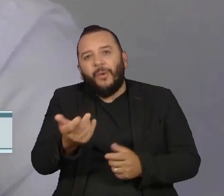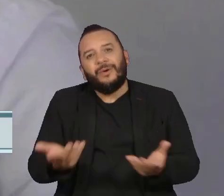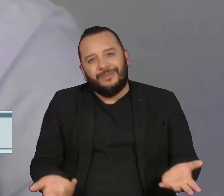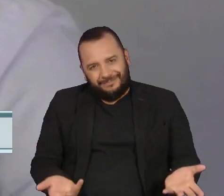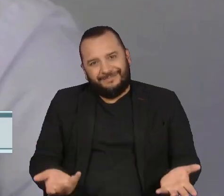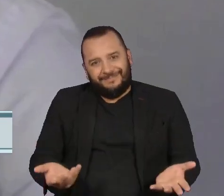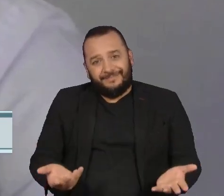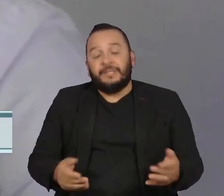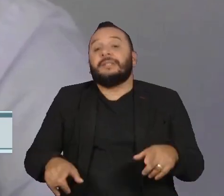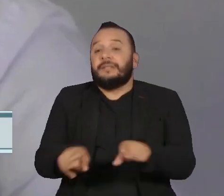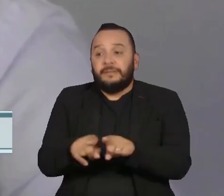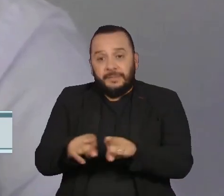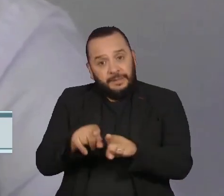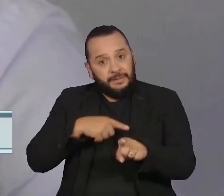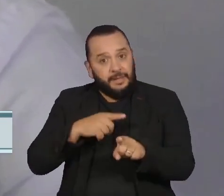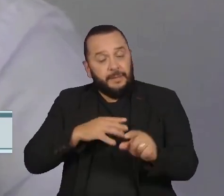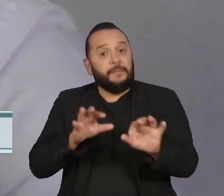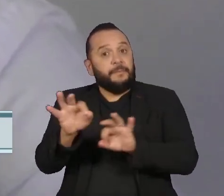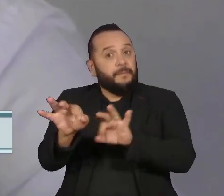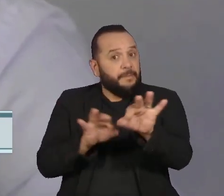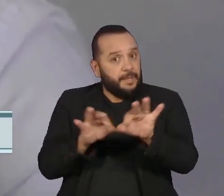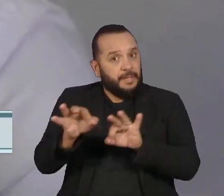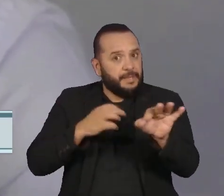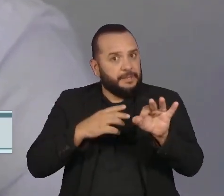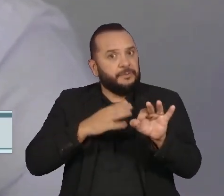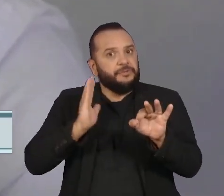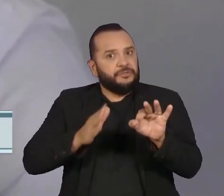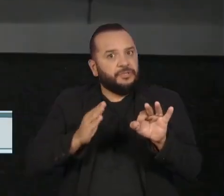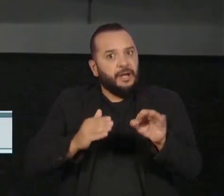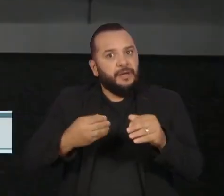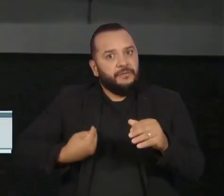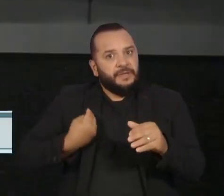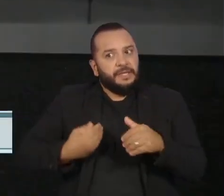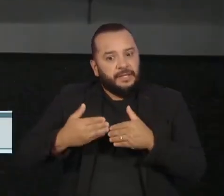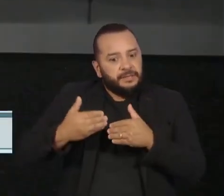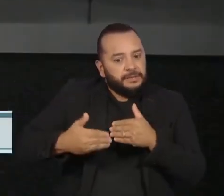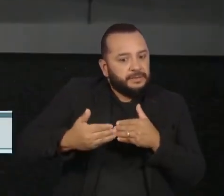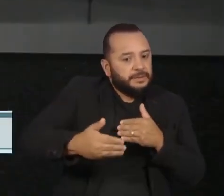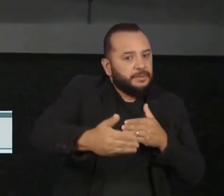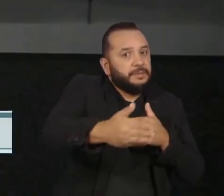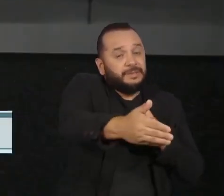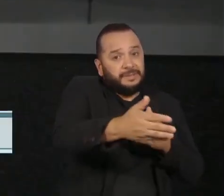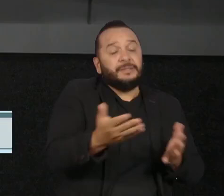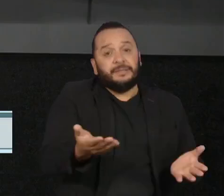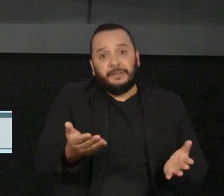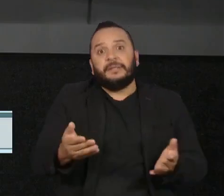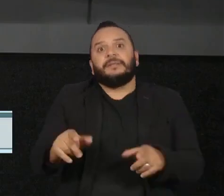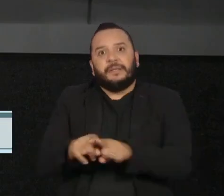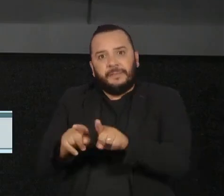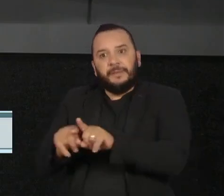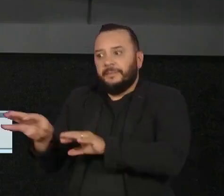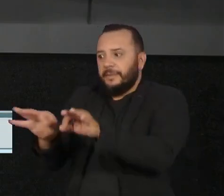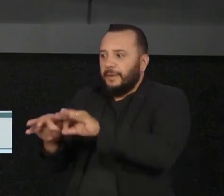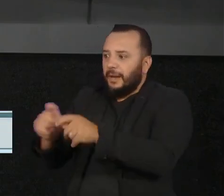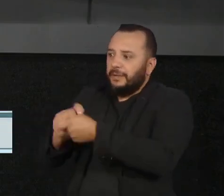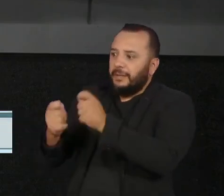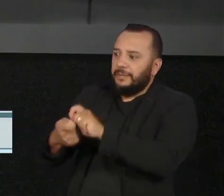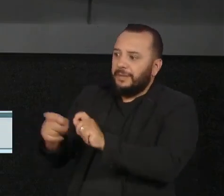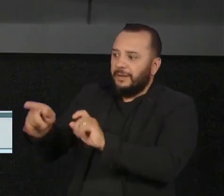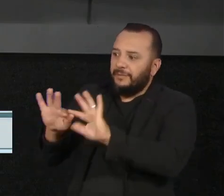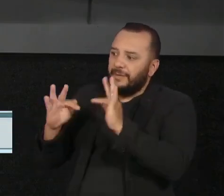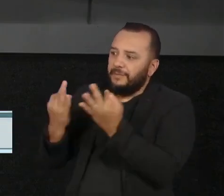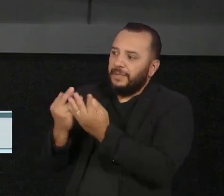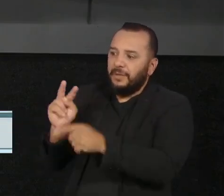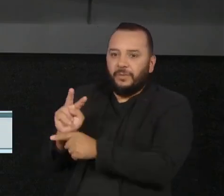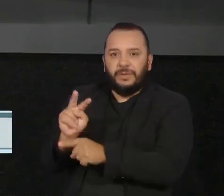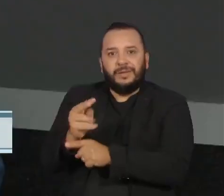plano terapêutico, porque a gente sabe que é uma doença, infelizmente, ainda progressiva. Então, para a gente também preparar essa família para conseguir cuidar desse idoso ao longo